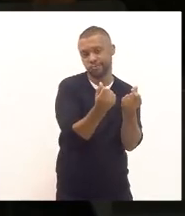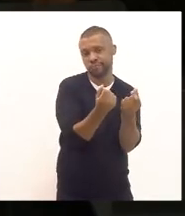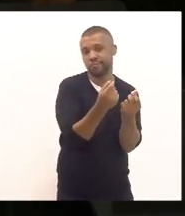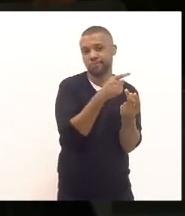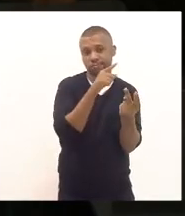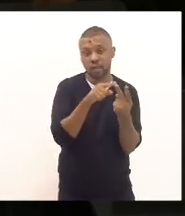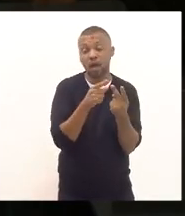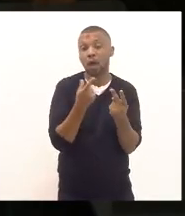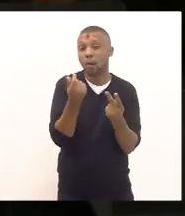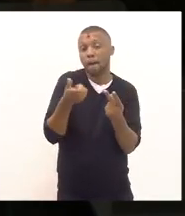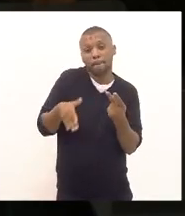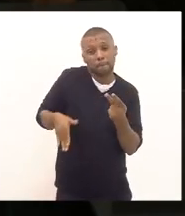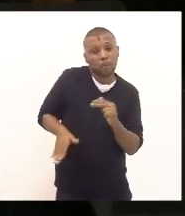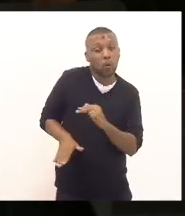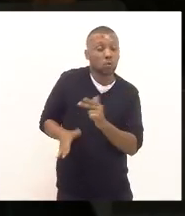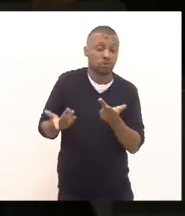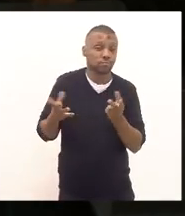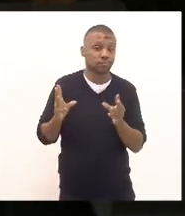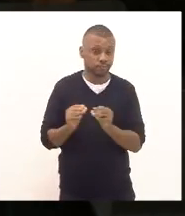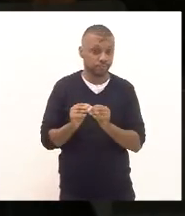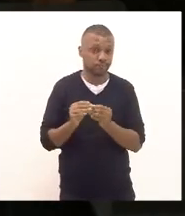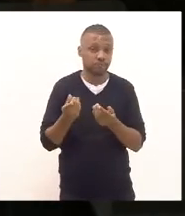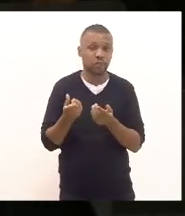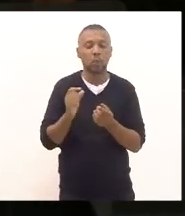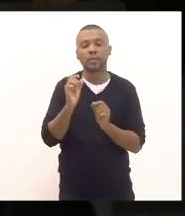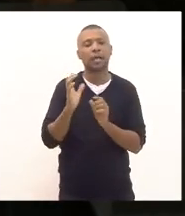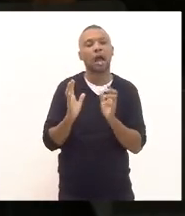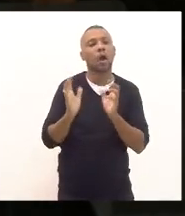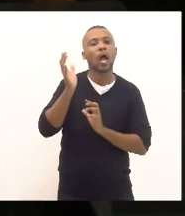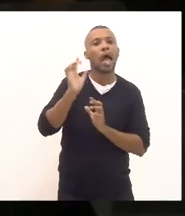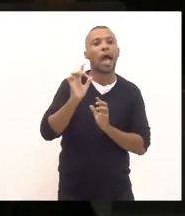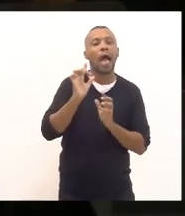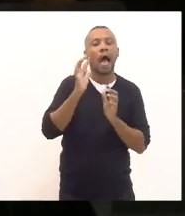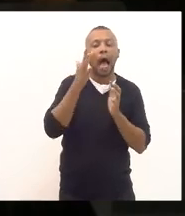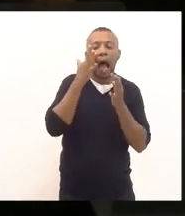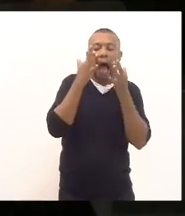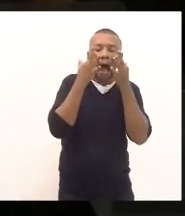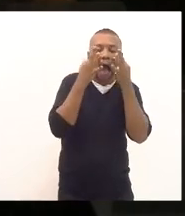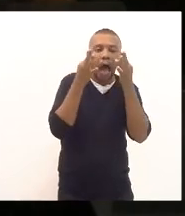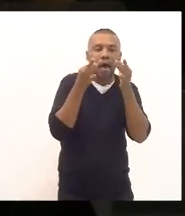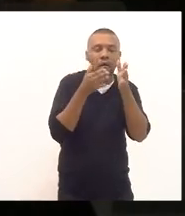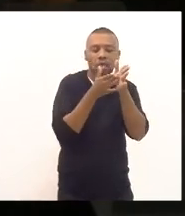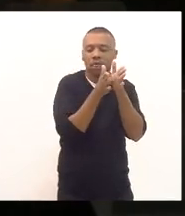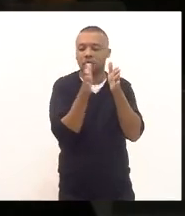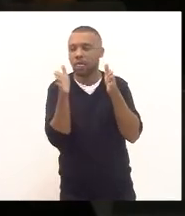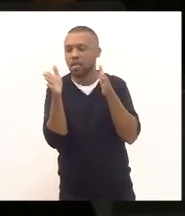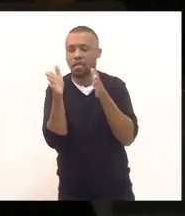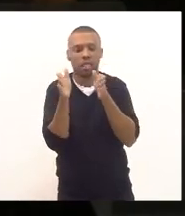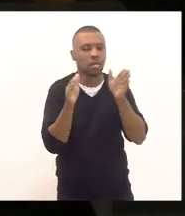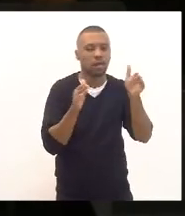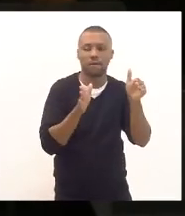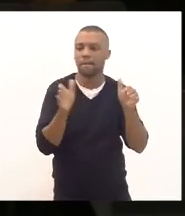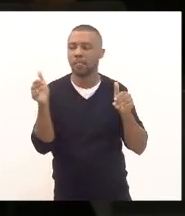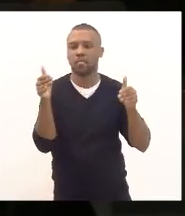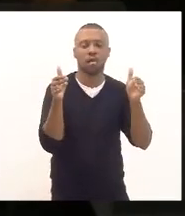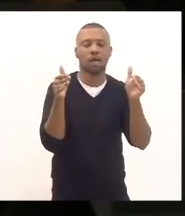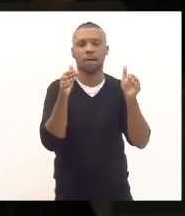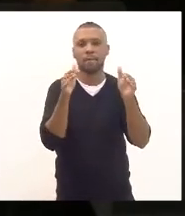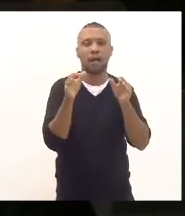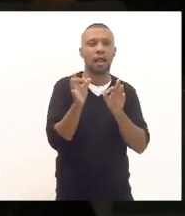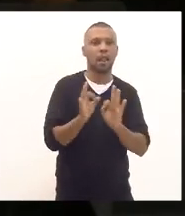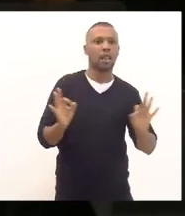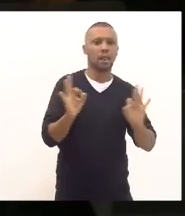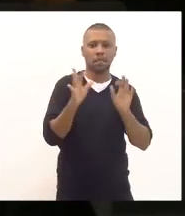esse bom e o que tem acontecido e desvio de atenção para lá e para cá para ninguém